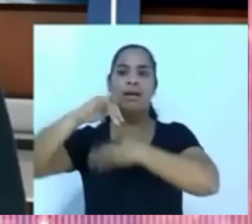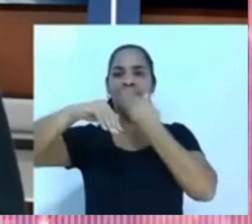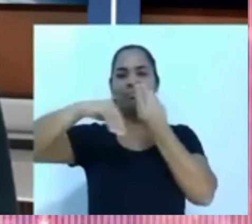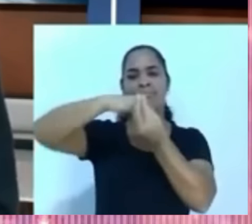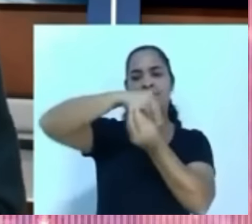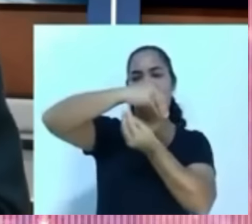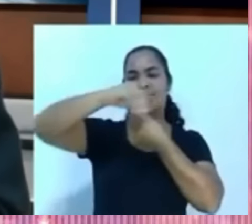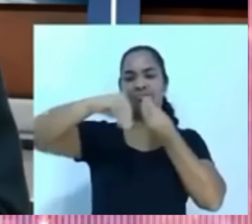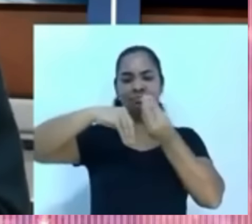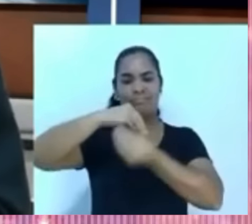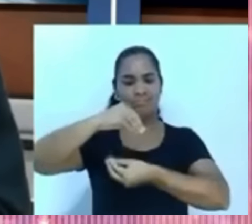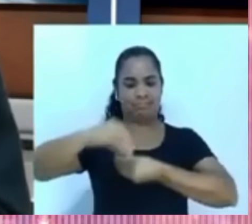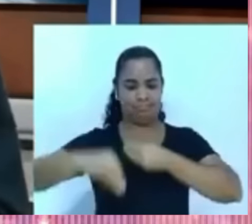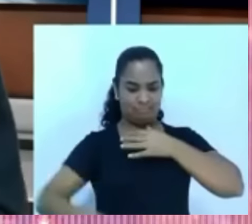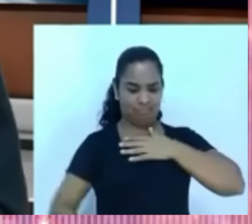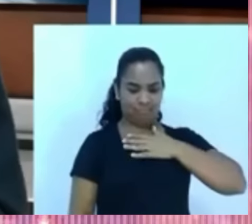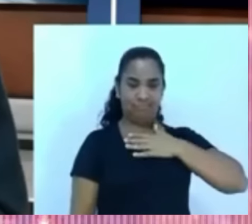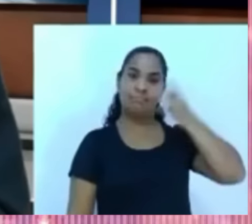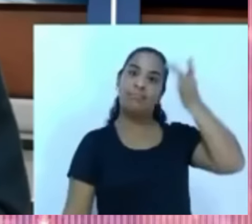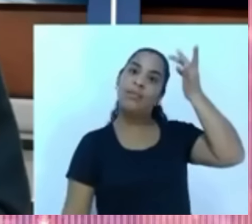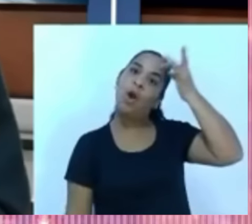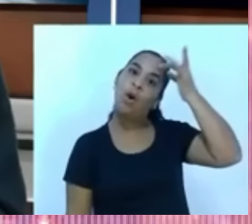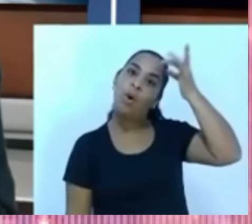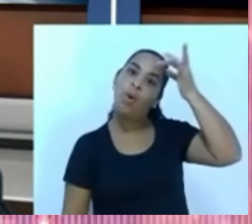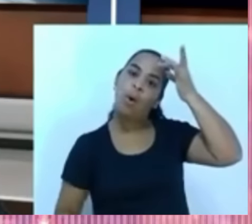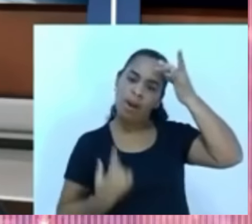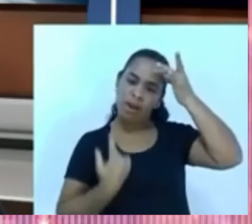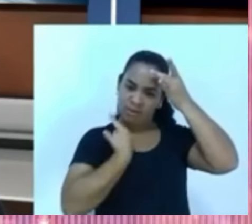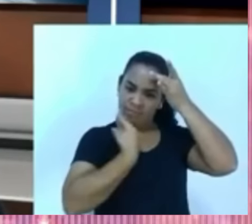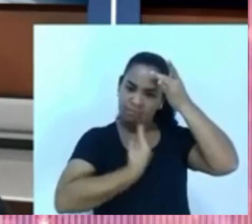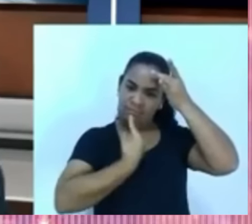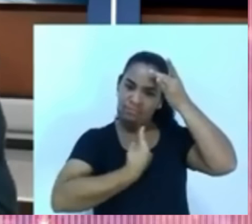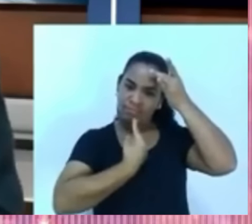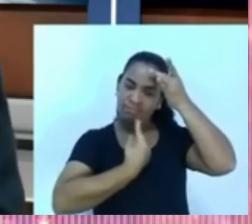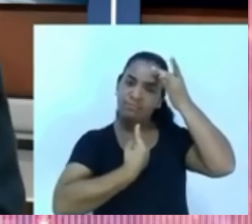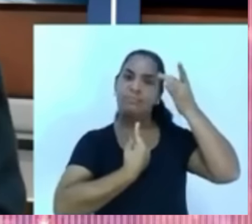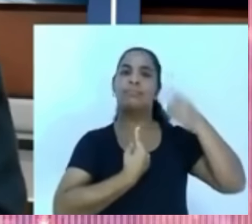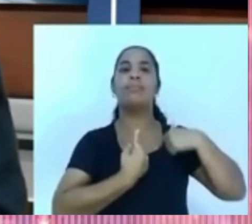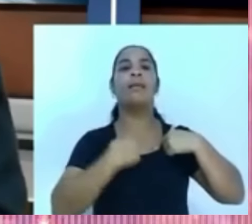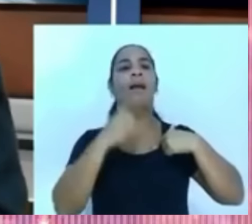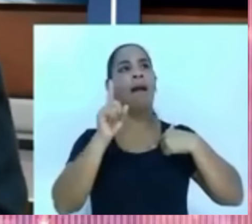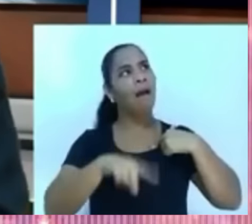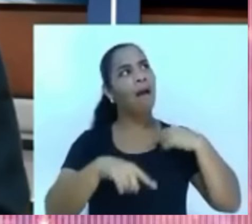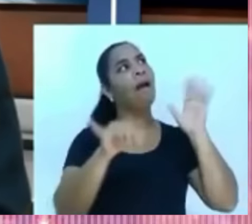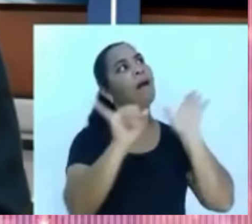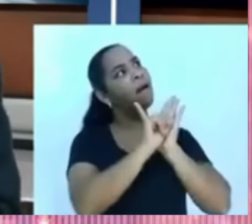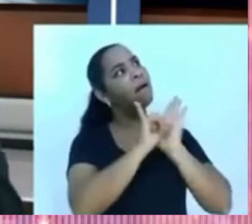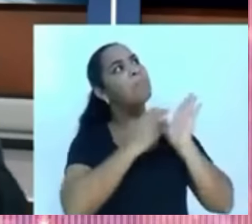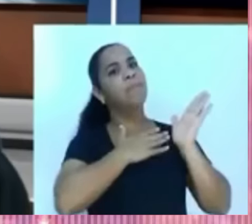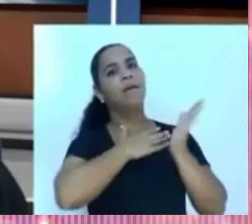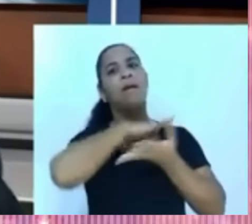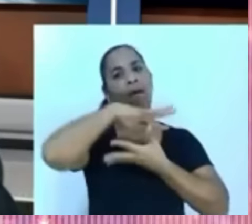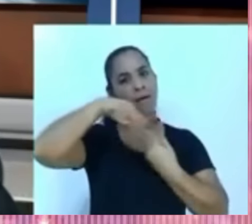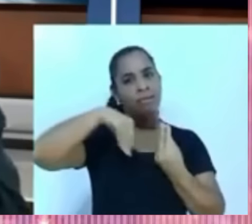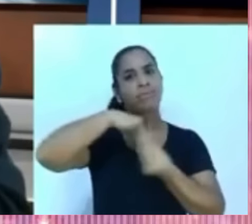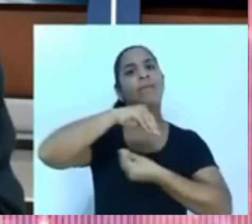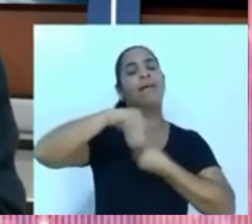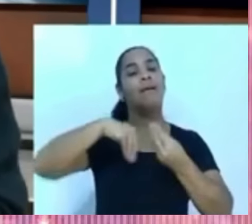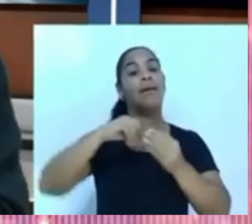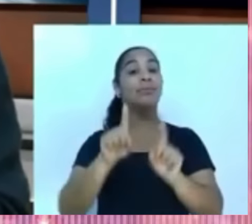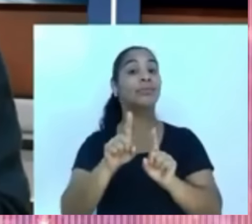nossa consciência individual a nossa identidade presente essa